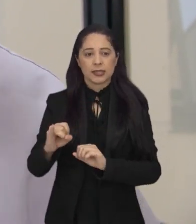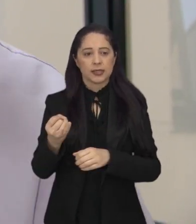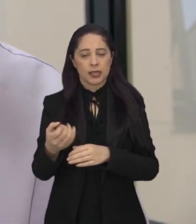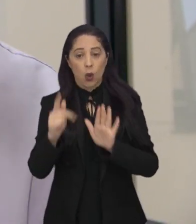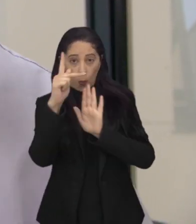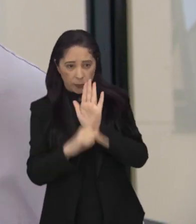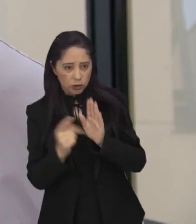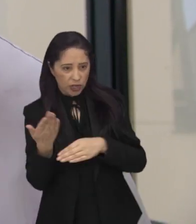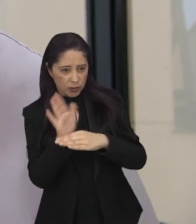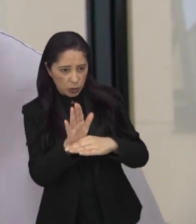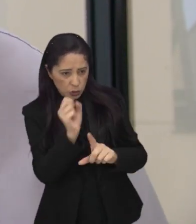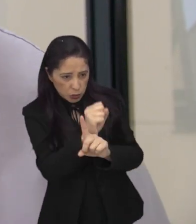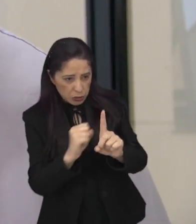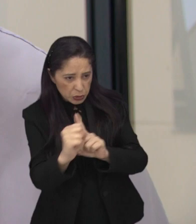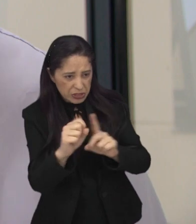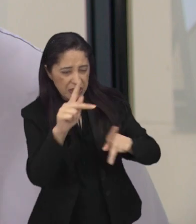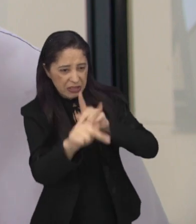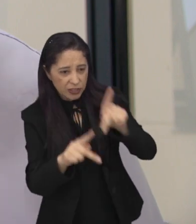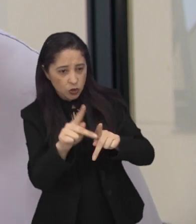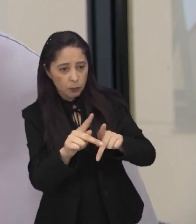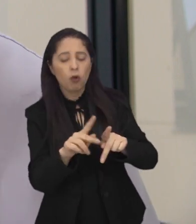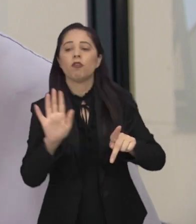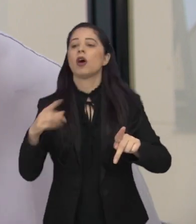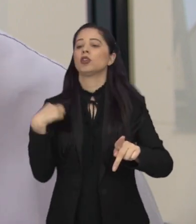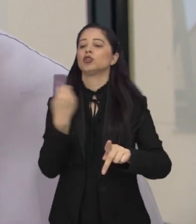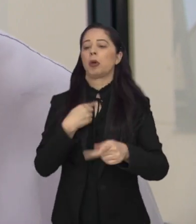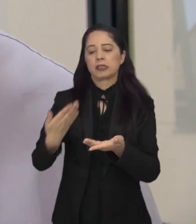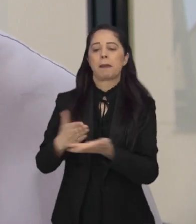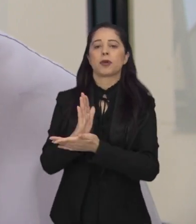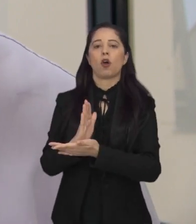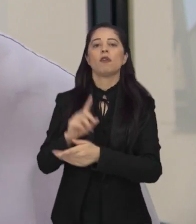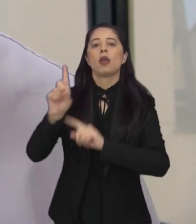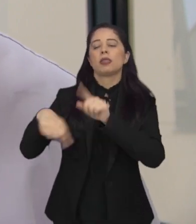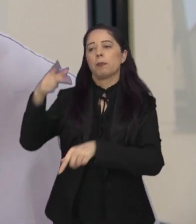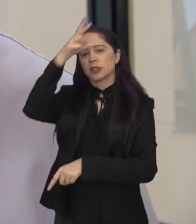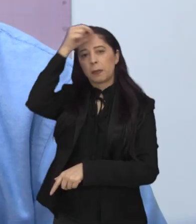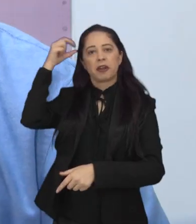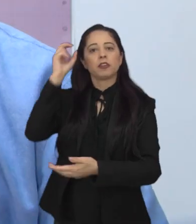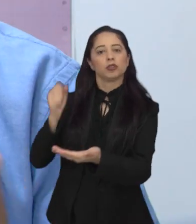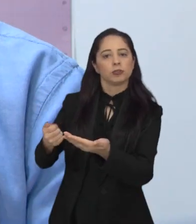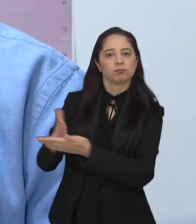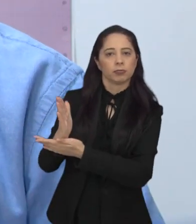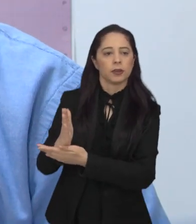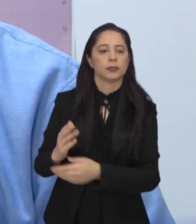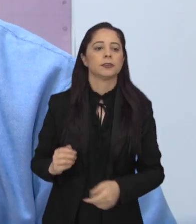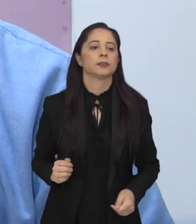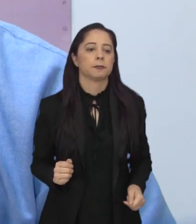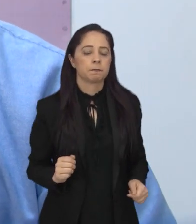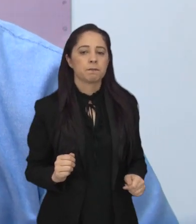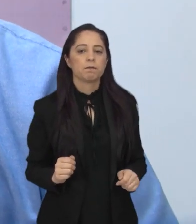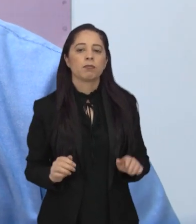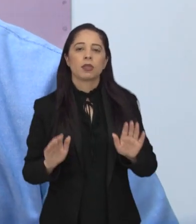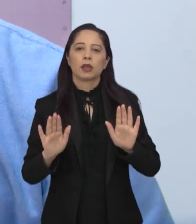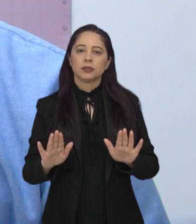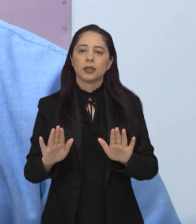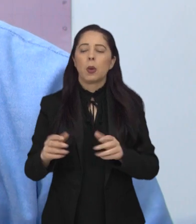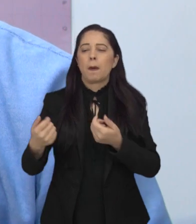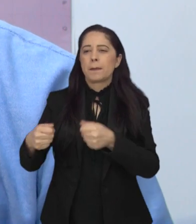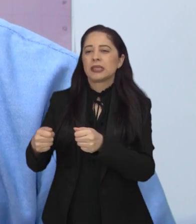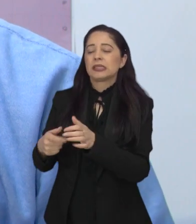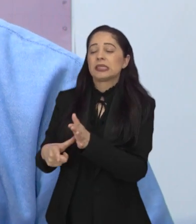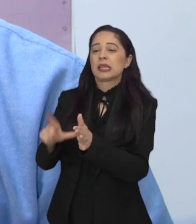trazer o benefício, a gente aprova e a prefeitura aplica a lei no município. Então ele vai estudar, vai verificar o projeto, vai